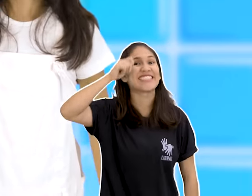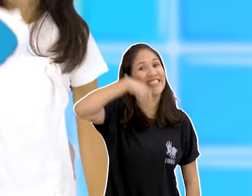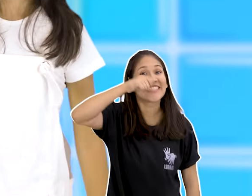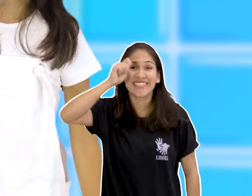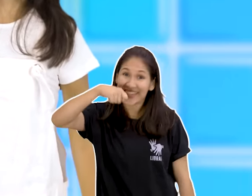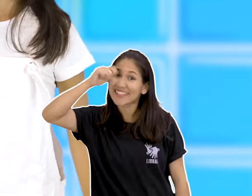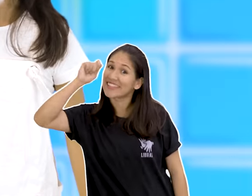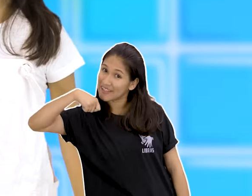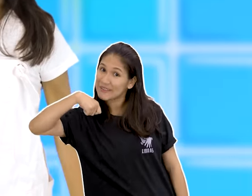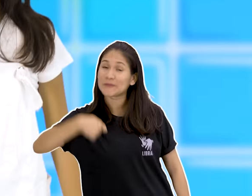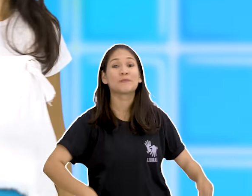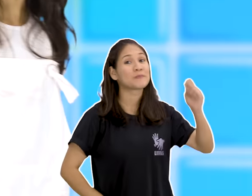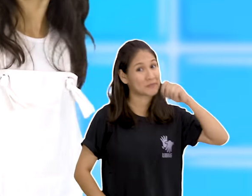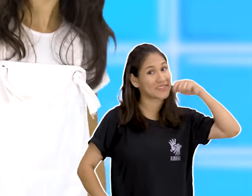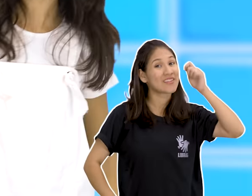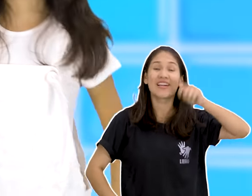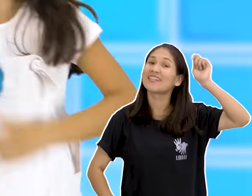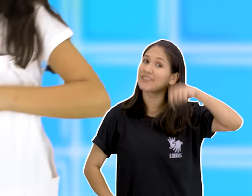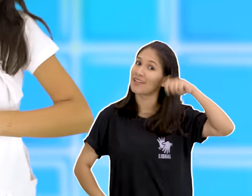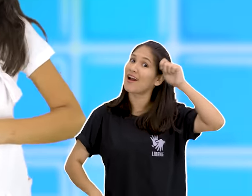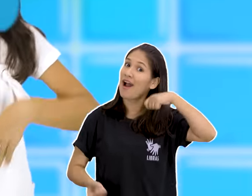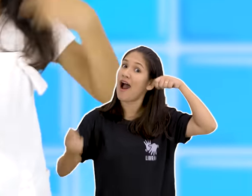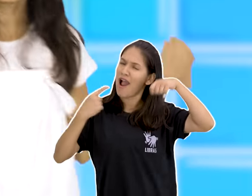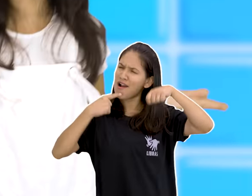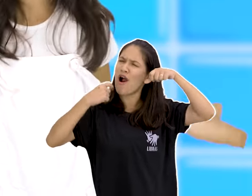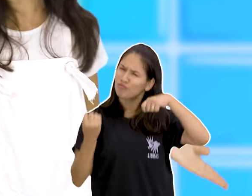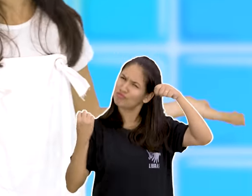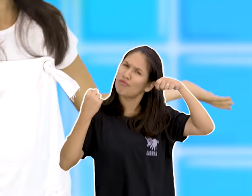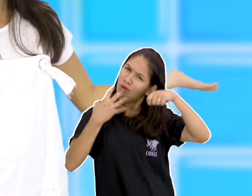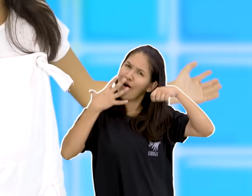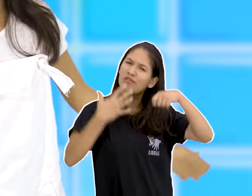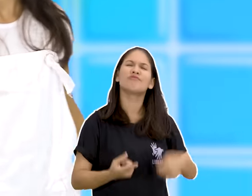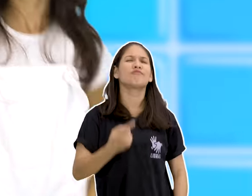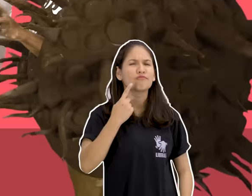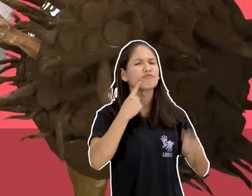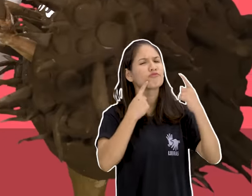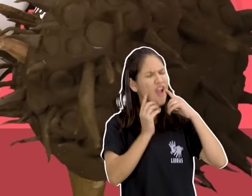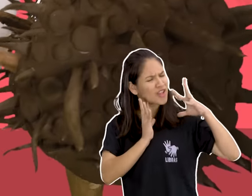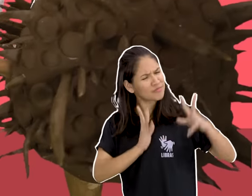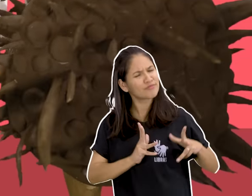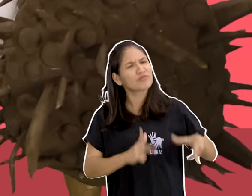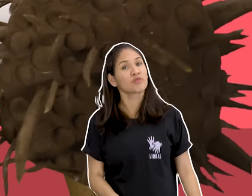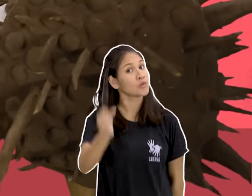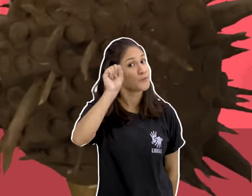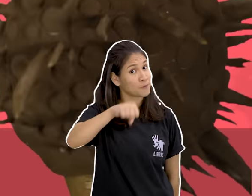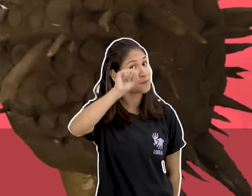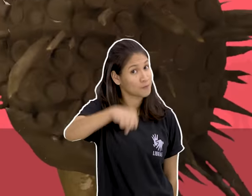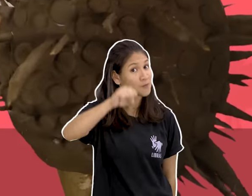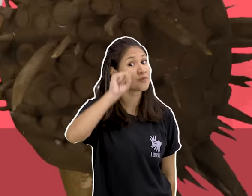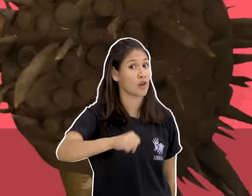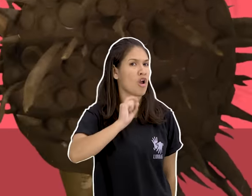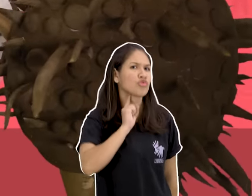dentinho, chique, chique, chique. Escove o dentão, isso é muito bom. Vai ficar limpinho,